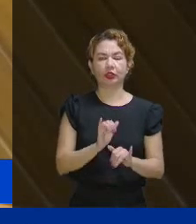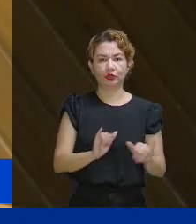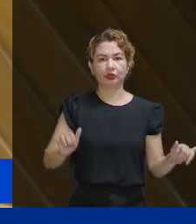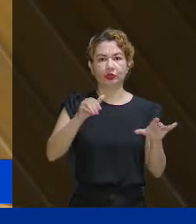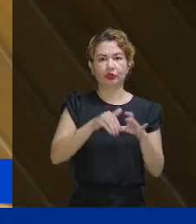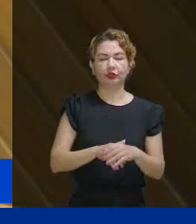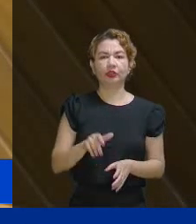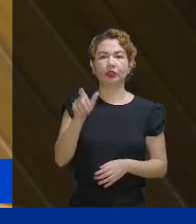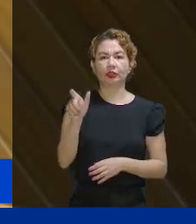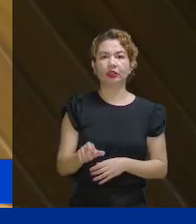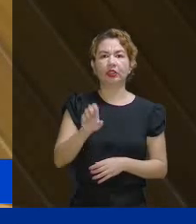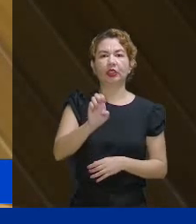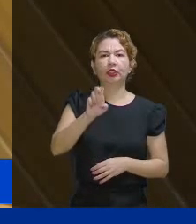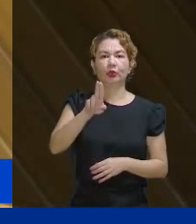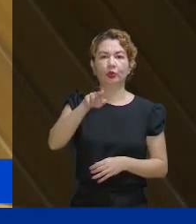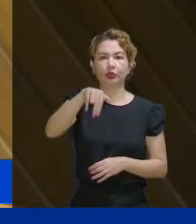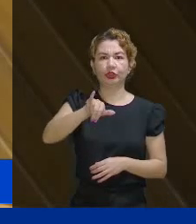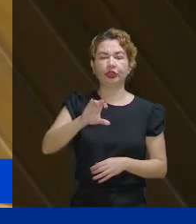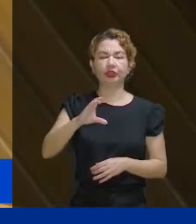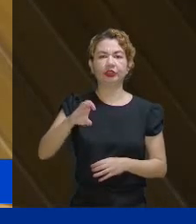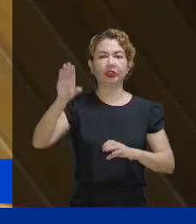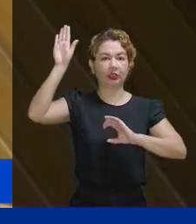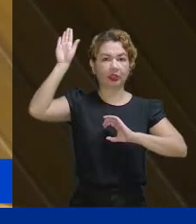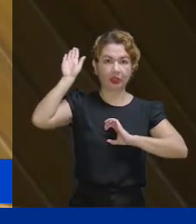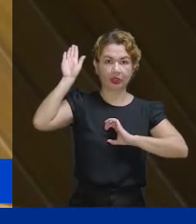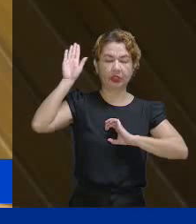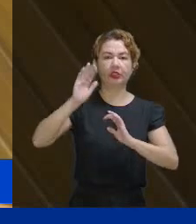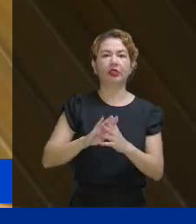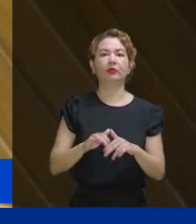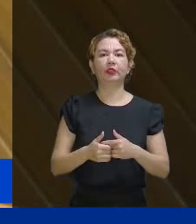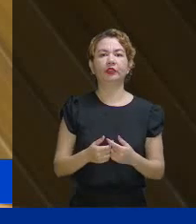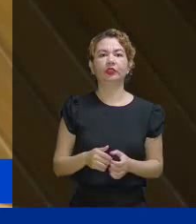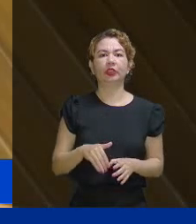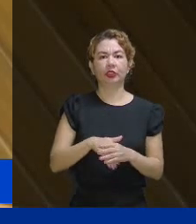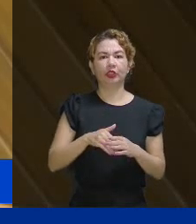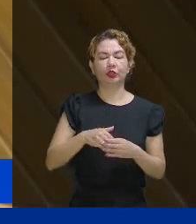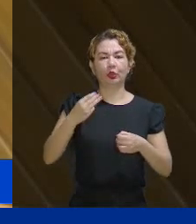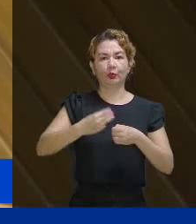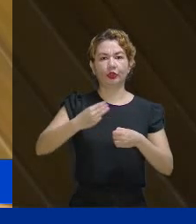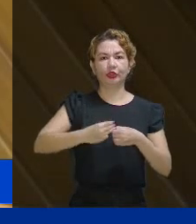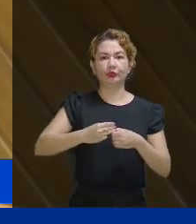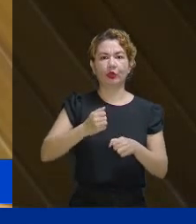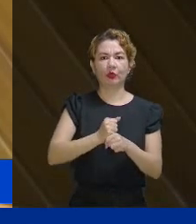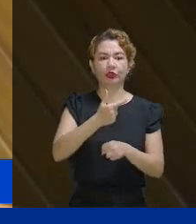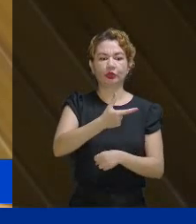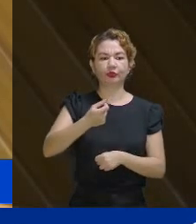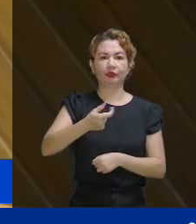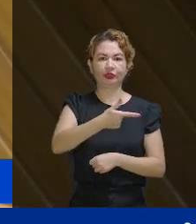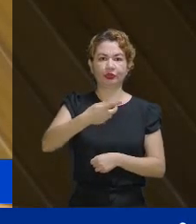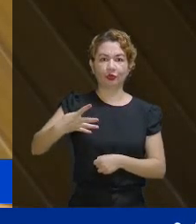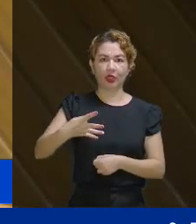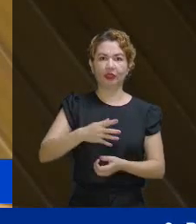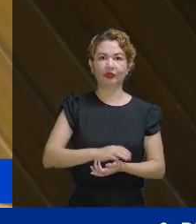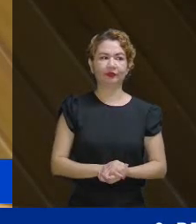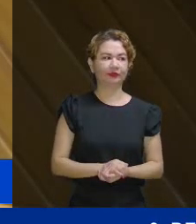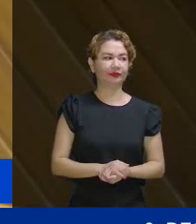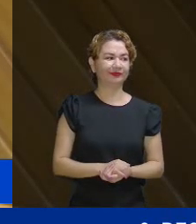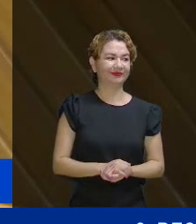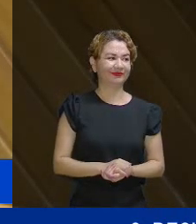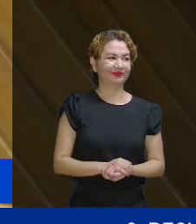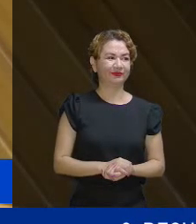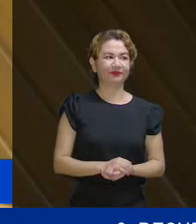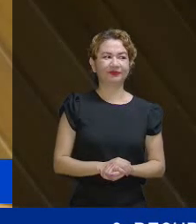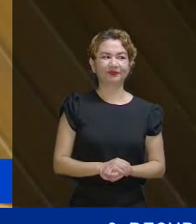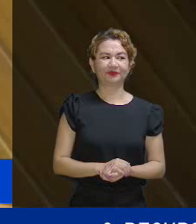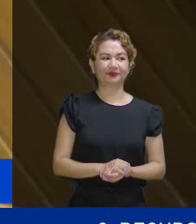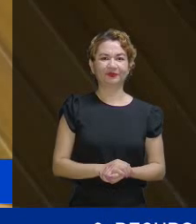Campanha da candidata Eunice Magave Ramos, referente às eleições municipais de 2024, em que concorreu